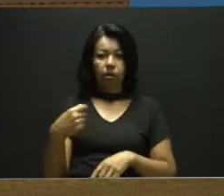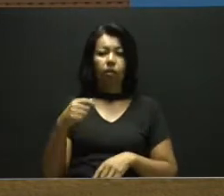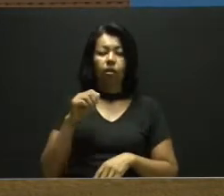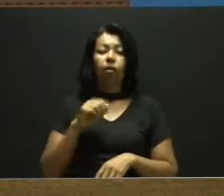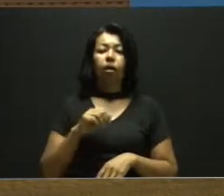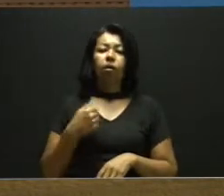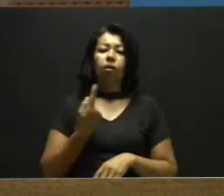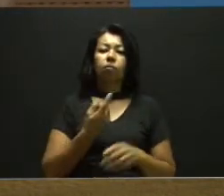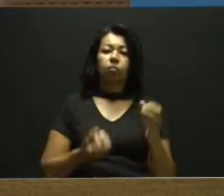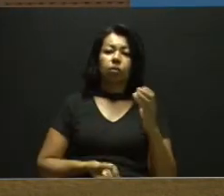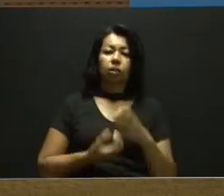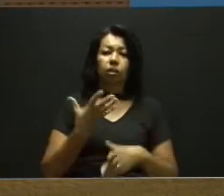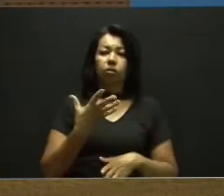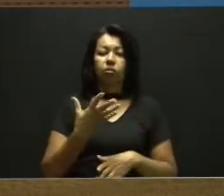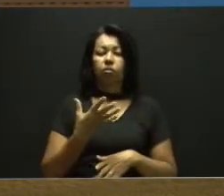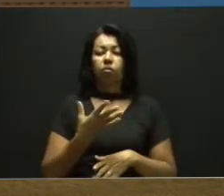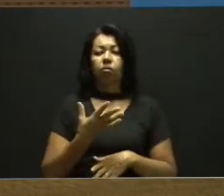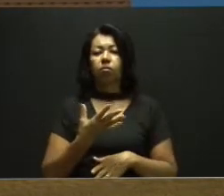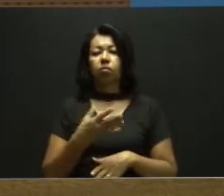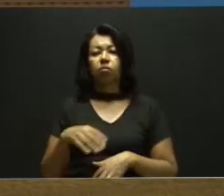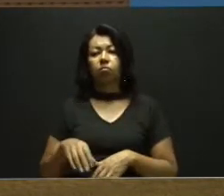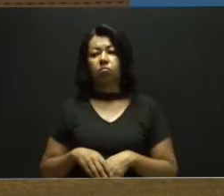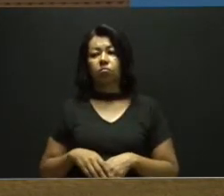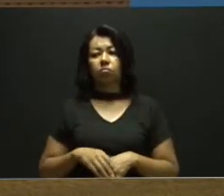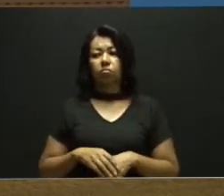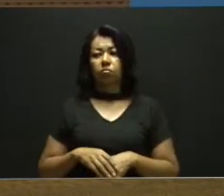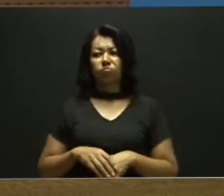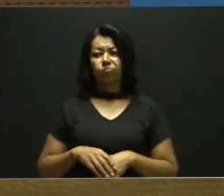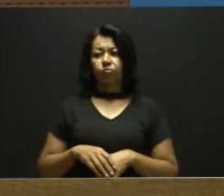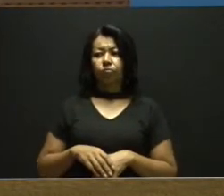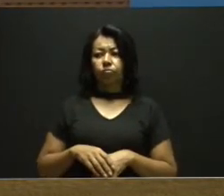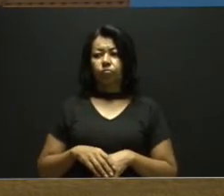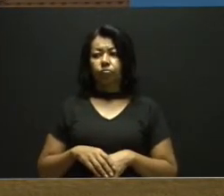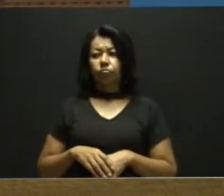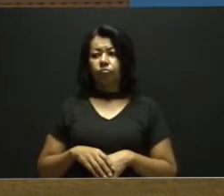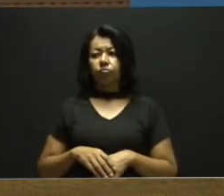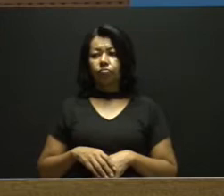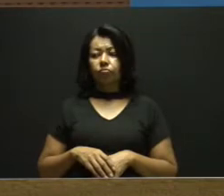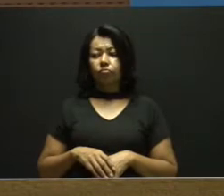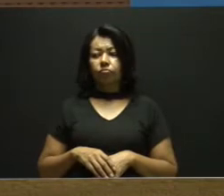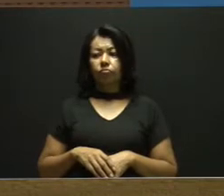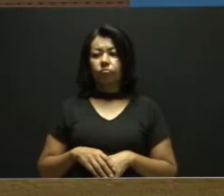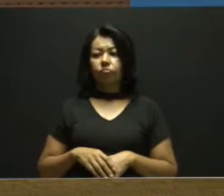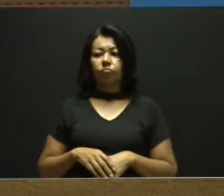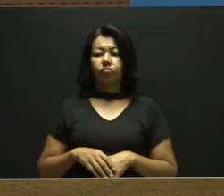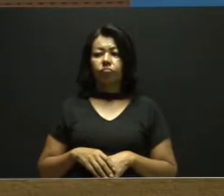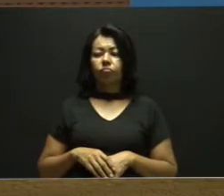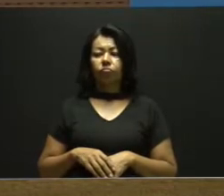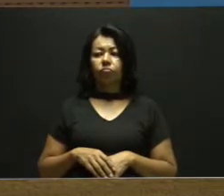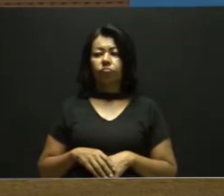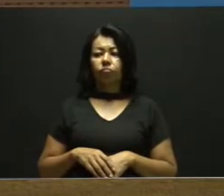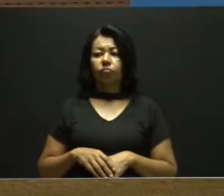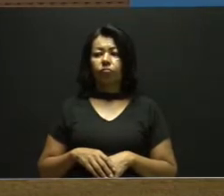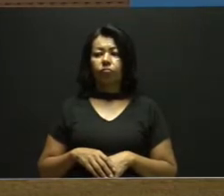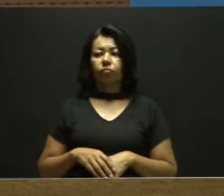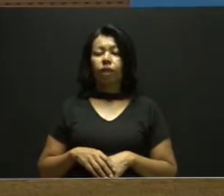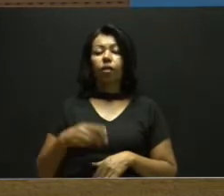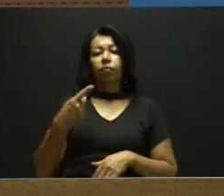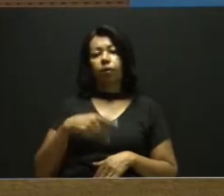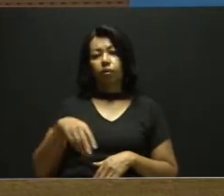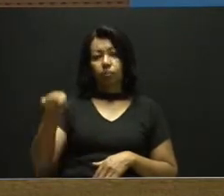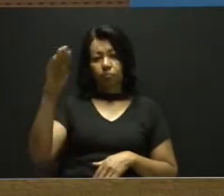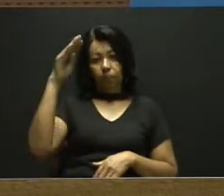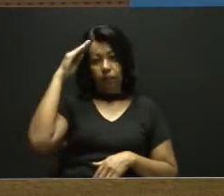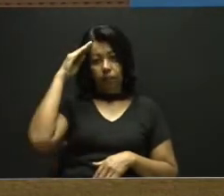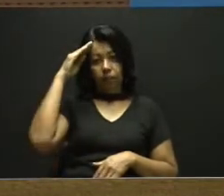criações foram influenciadas pela ordem militar que acabou por inspirar